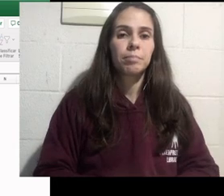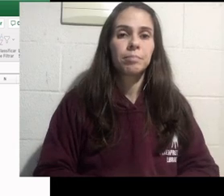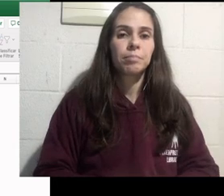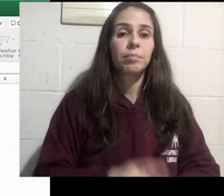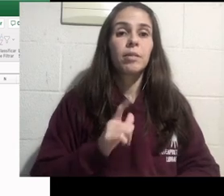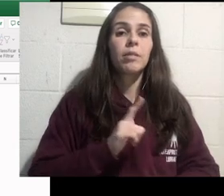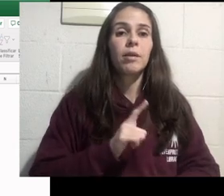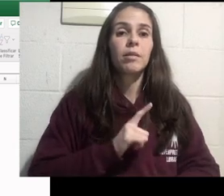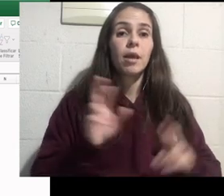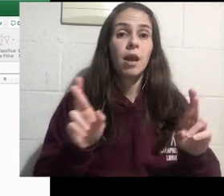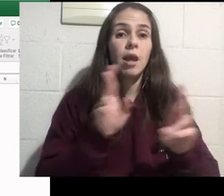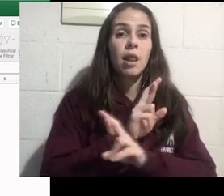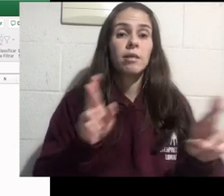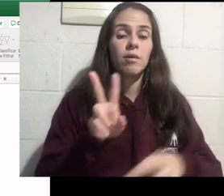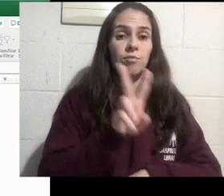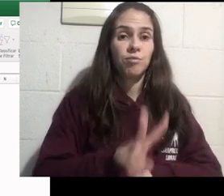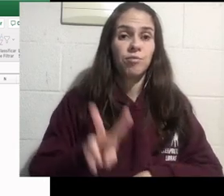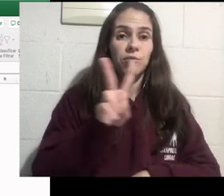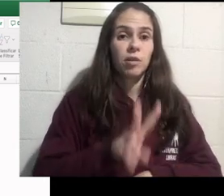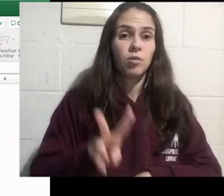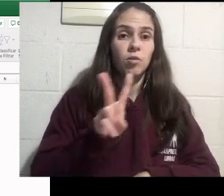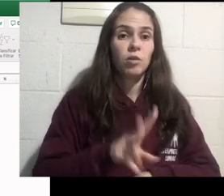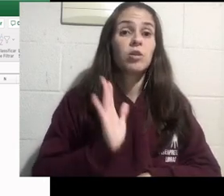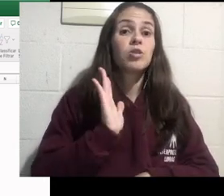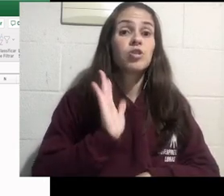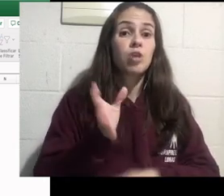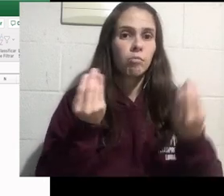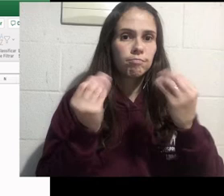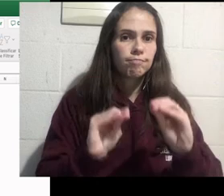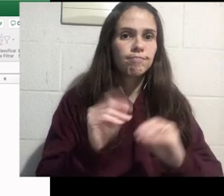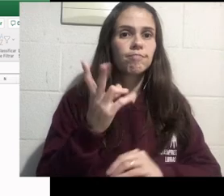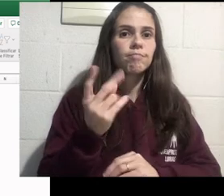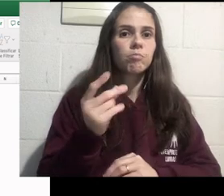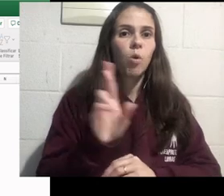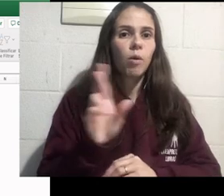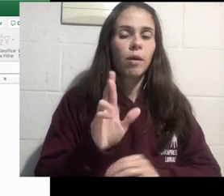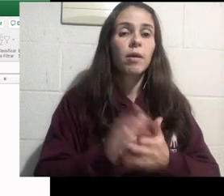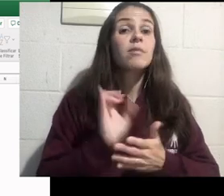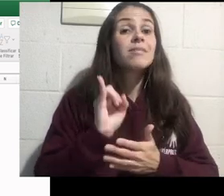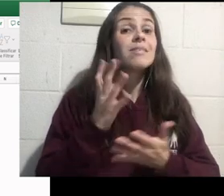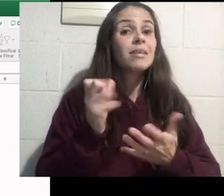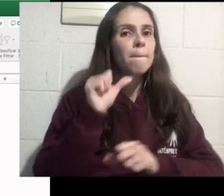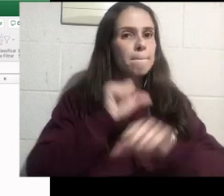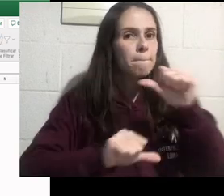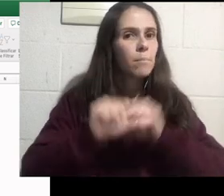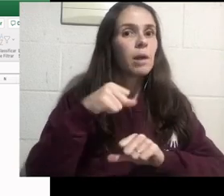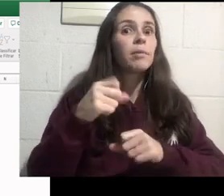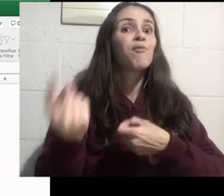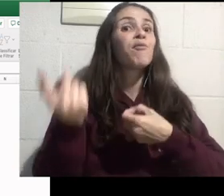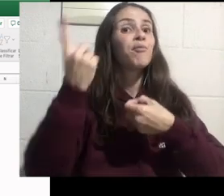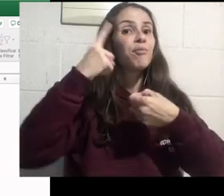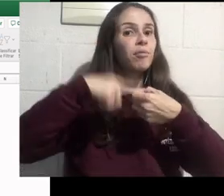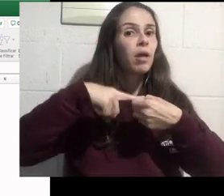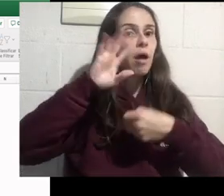32,4%, né, em relação ao preço que foi determinado, que é 12%. Então, se a gente quiser mudar, a gente vai lá naquela planilha